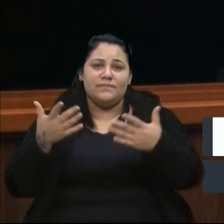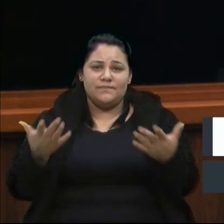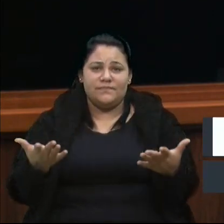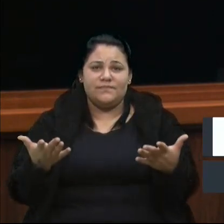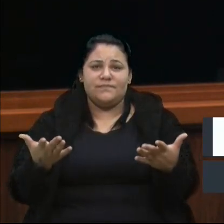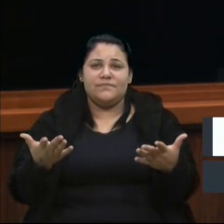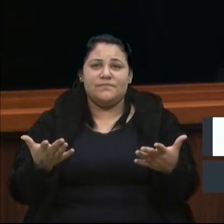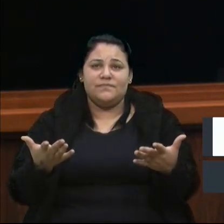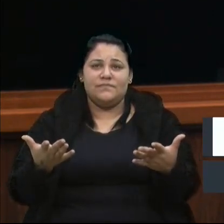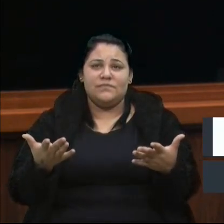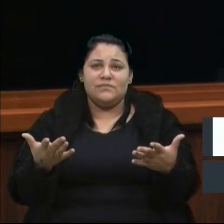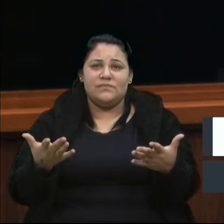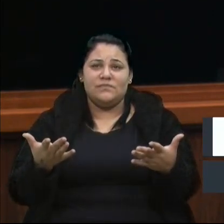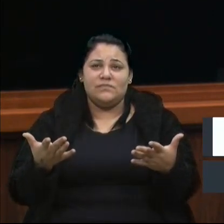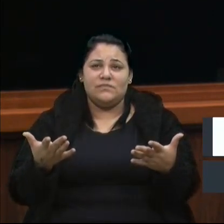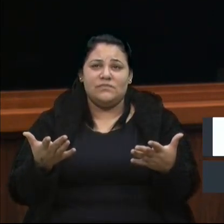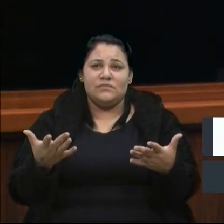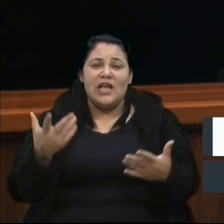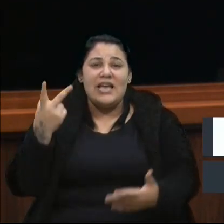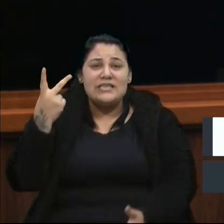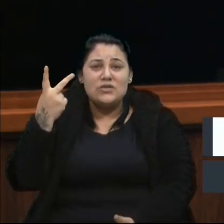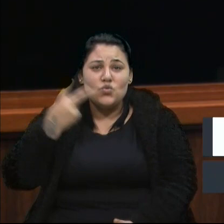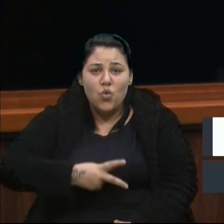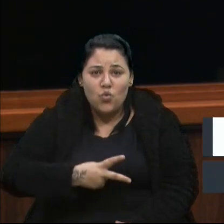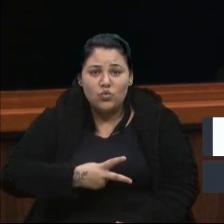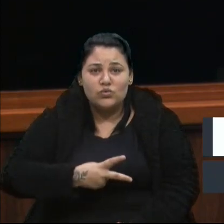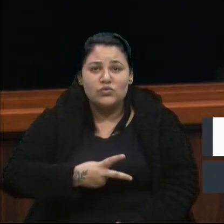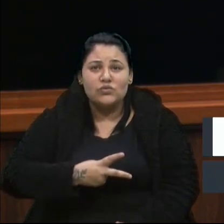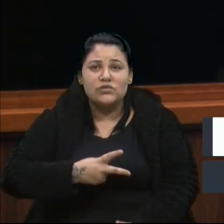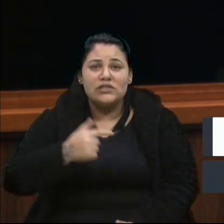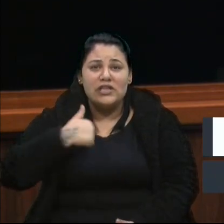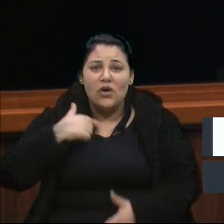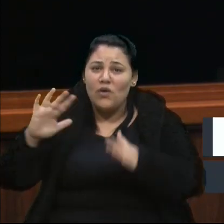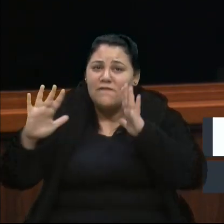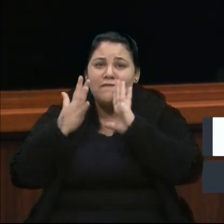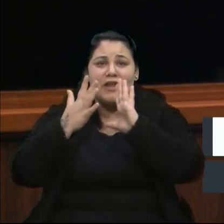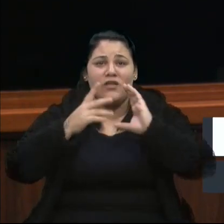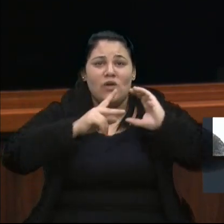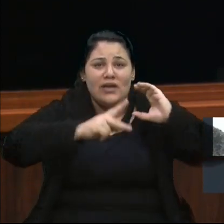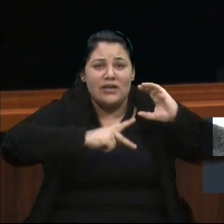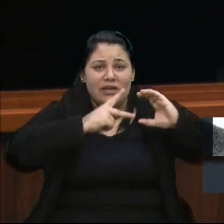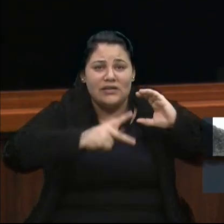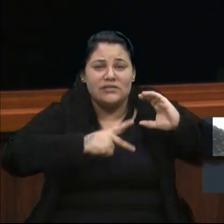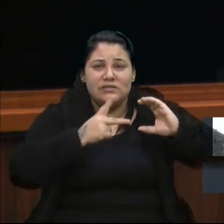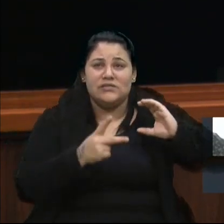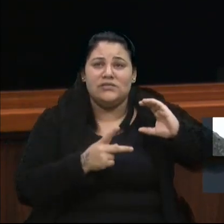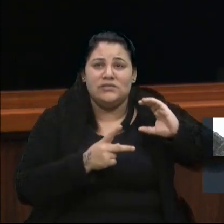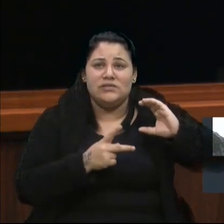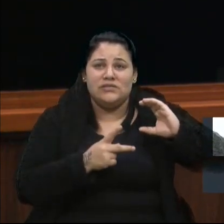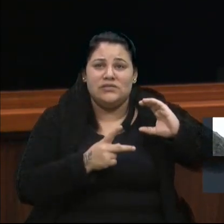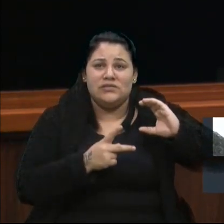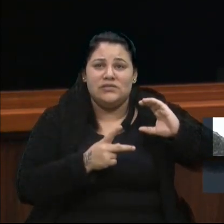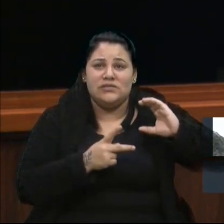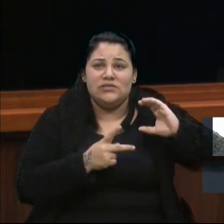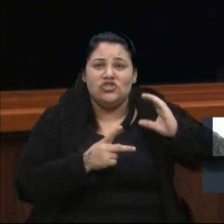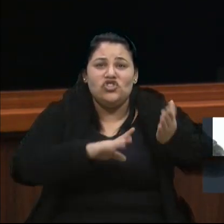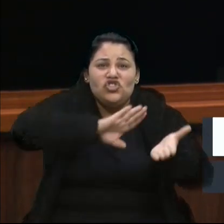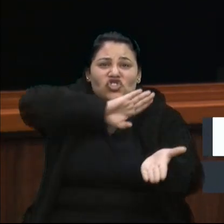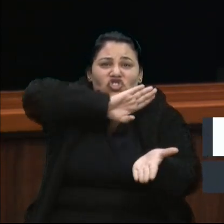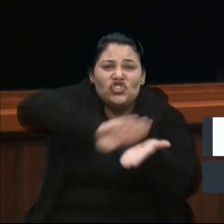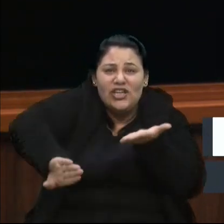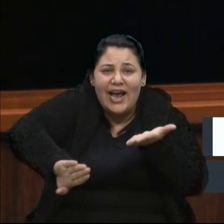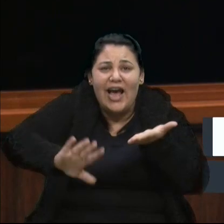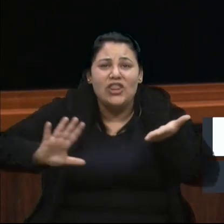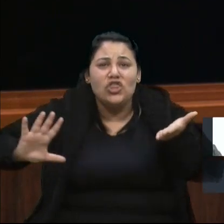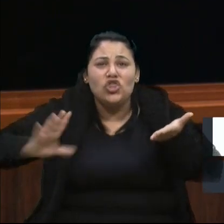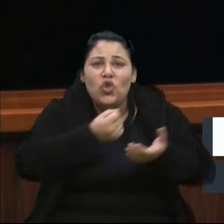mais uma vez, é a segunda situação dessas que eu passo aqui nessa Câmara, o patrulhamento do debate.